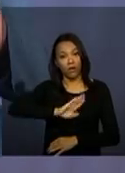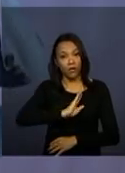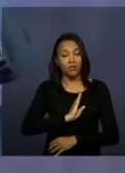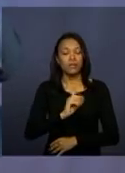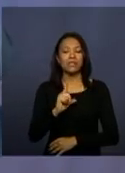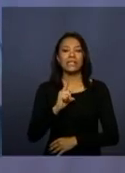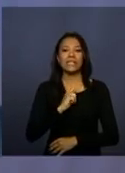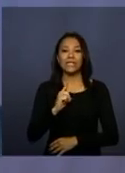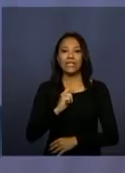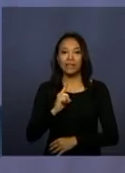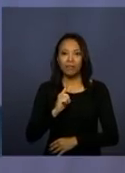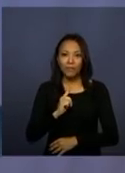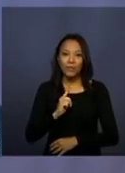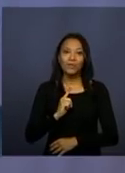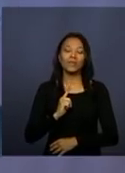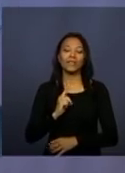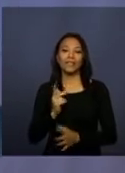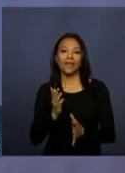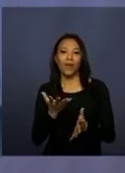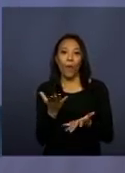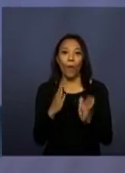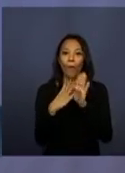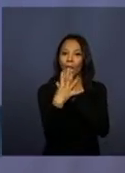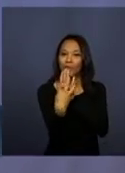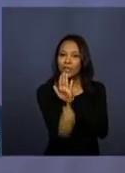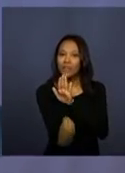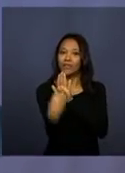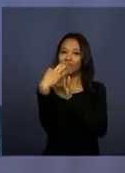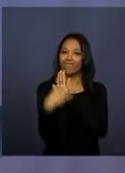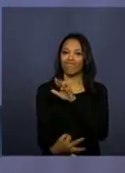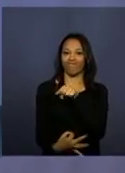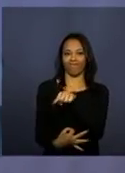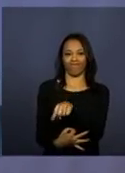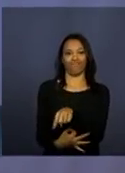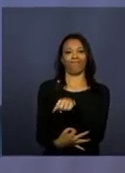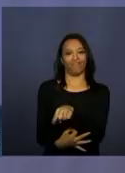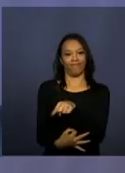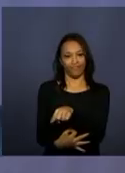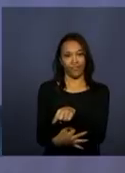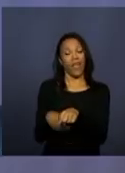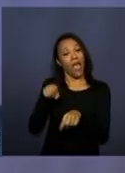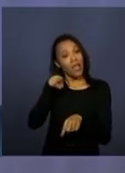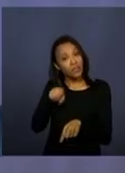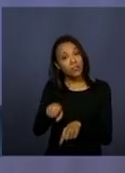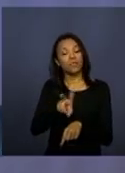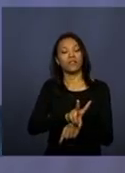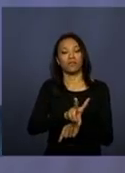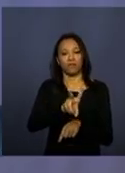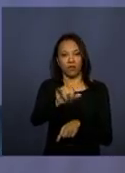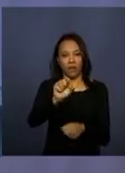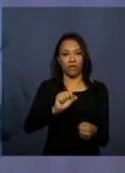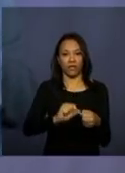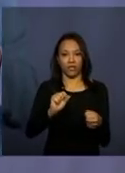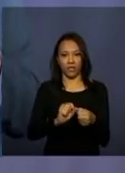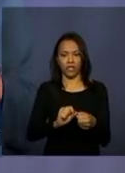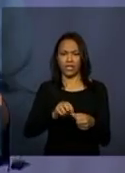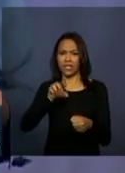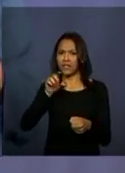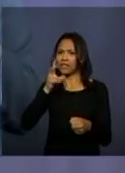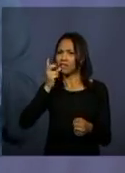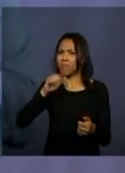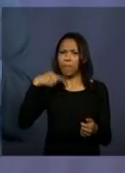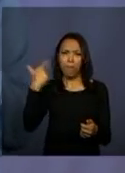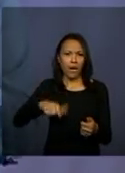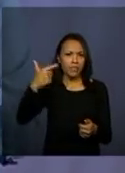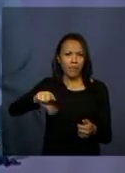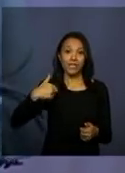temos uma alternativa, um modelo alternativo. É isso que fará com que cada vez que